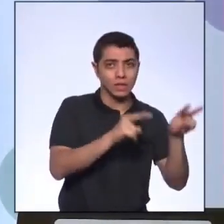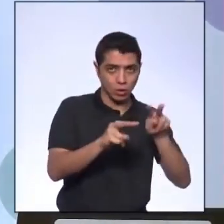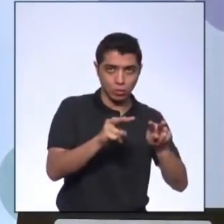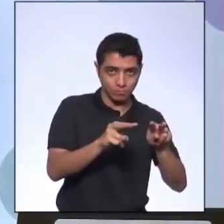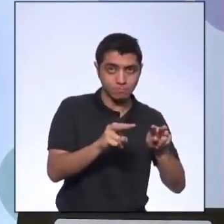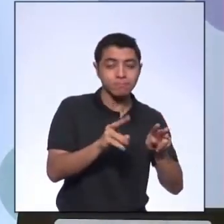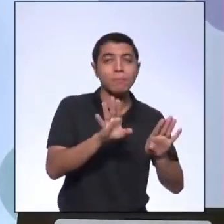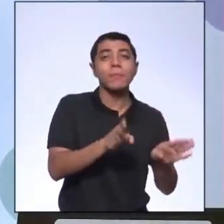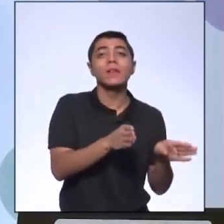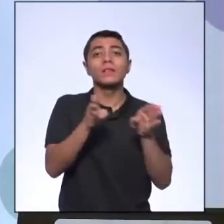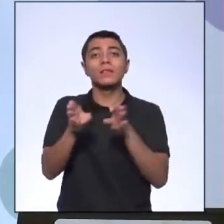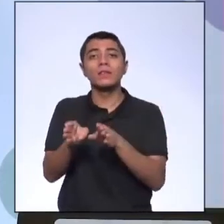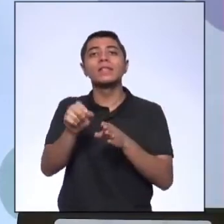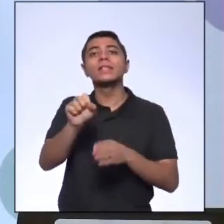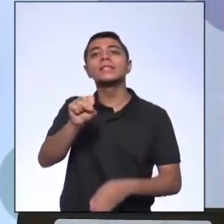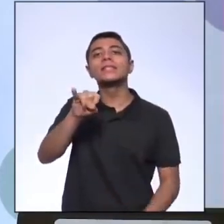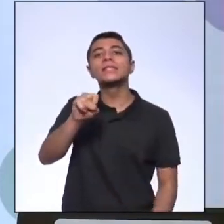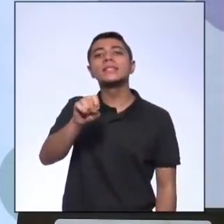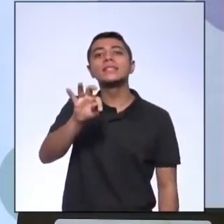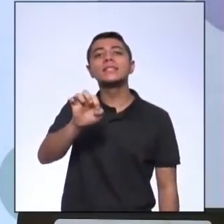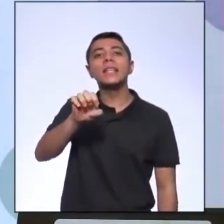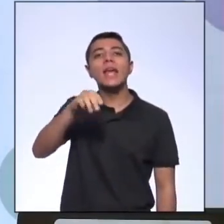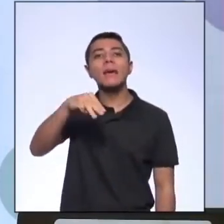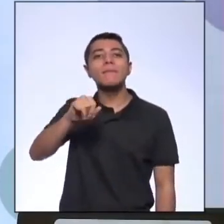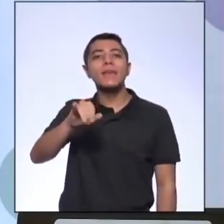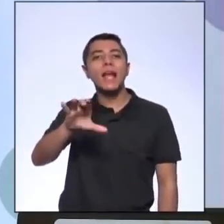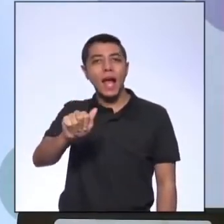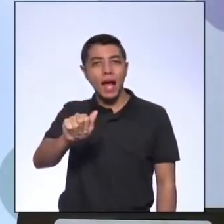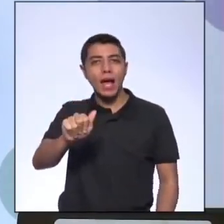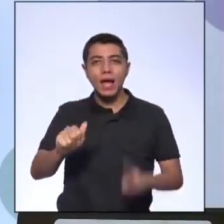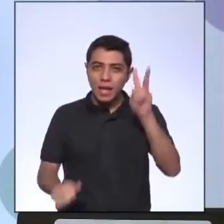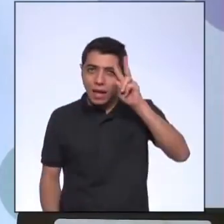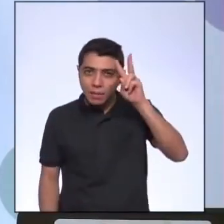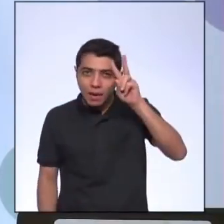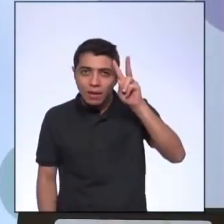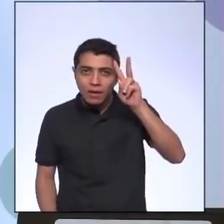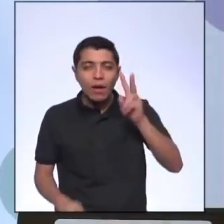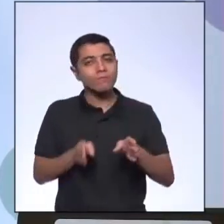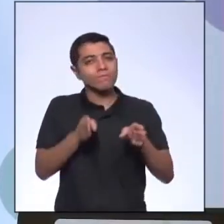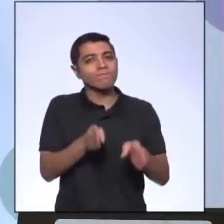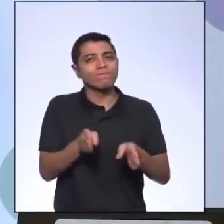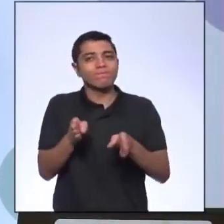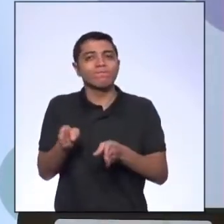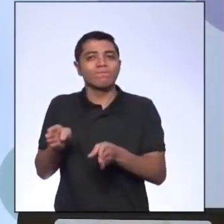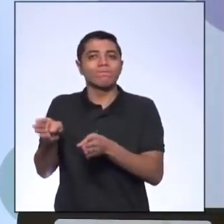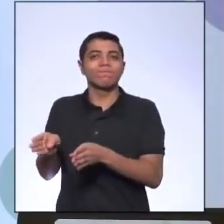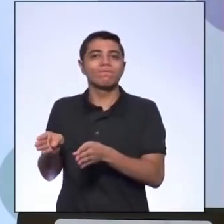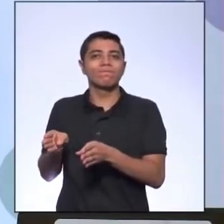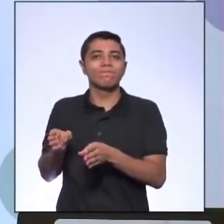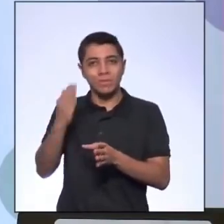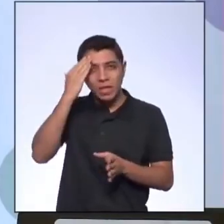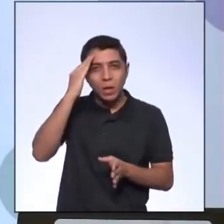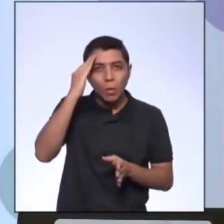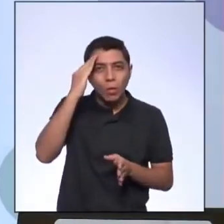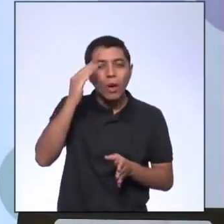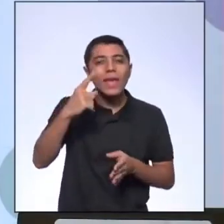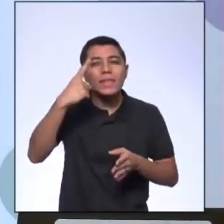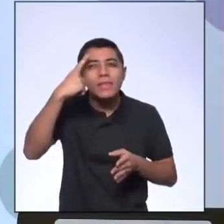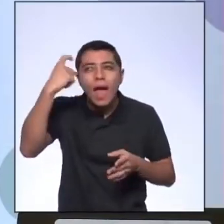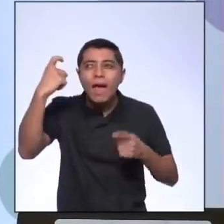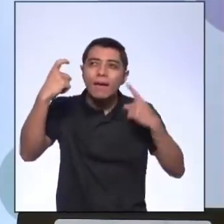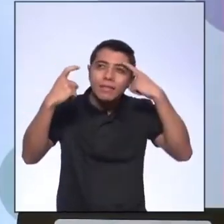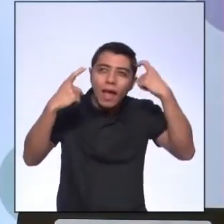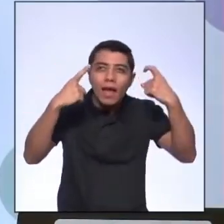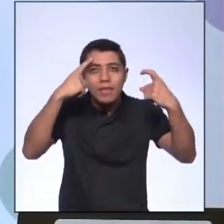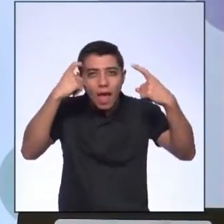lembra, sistêmico vem de sistema. Ou seja, eu vou criar um sistema ou uma forma de ordenar as minhas ideias